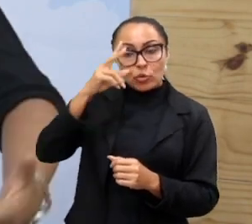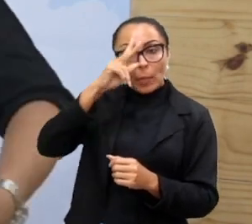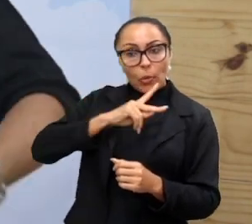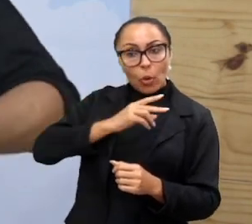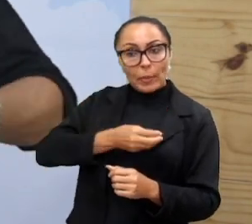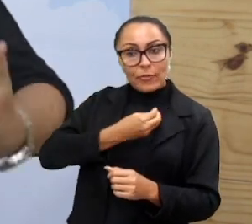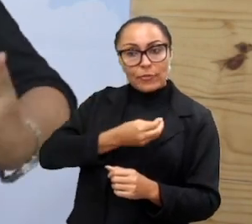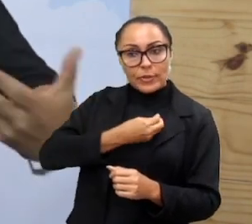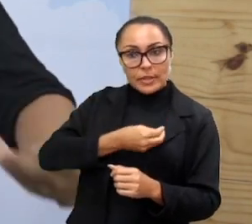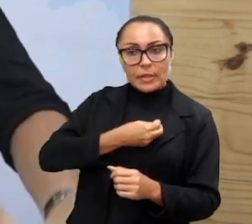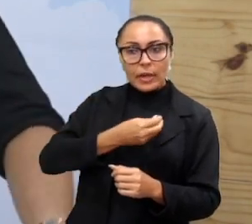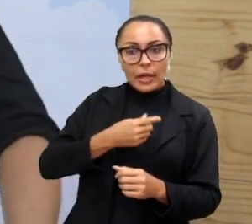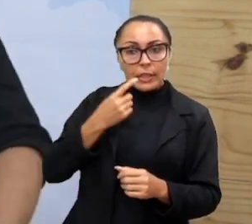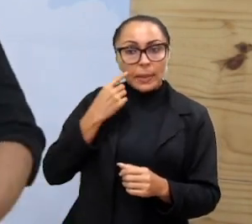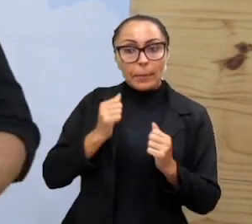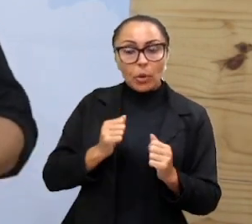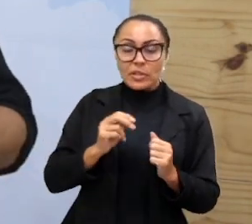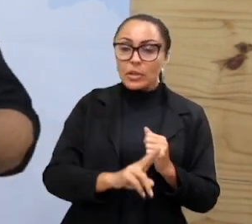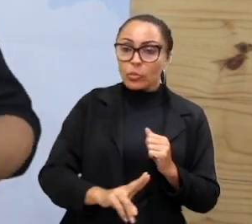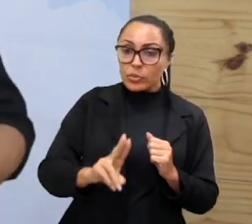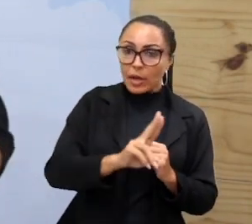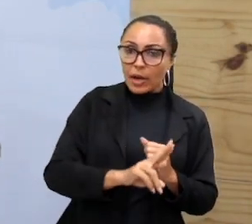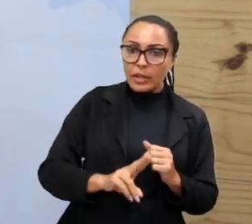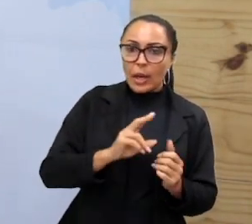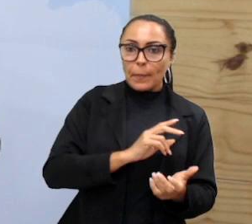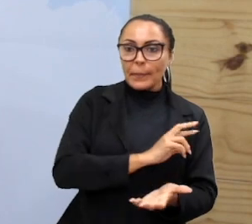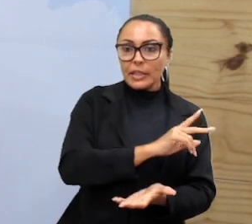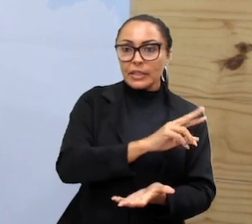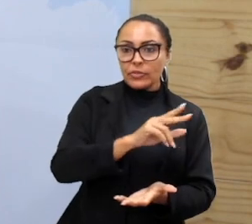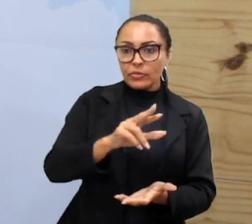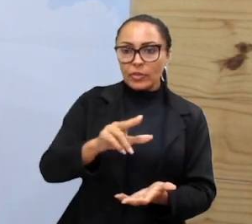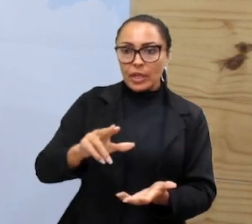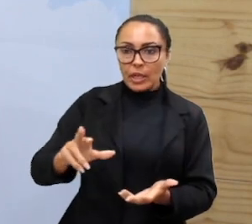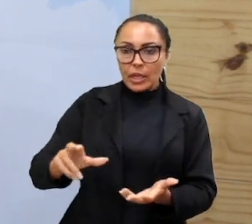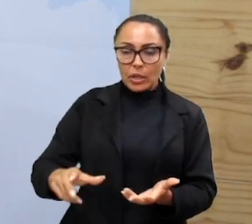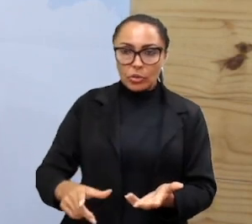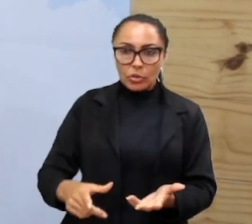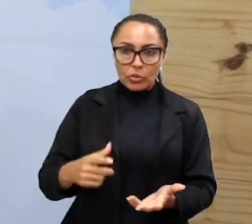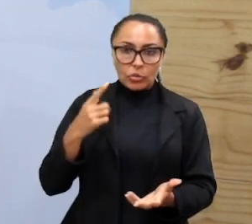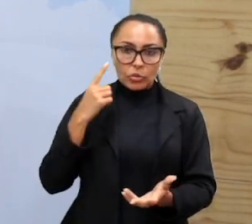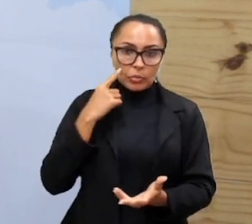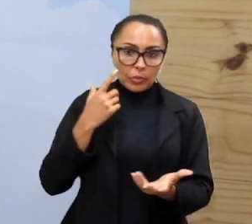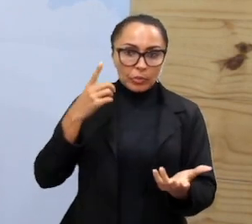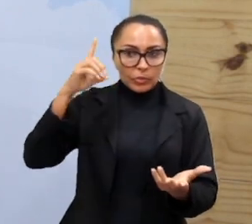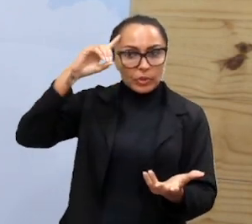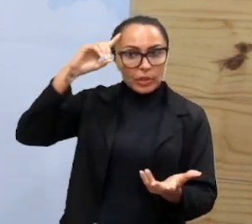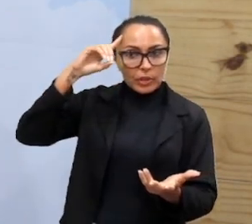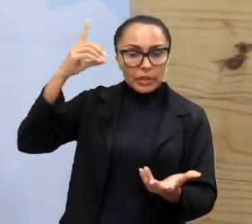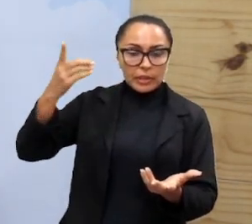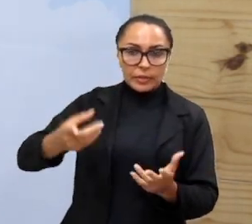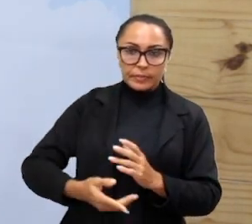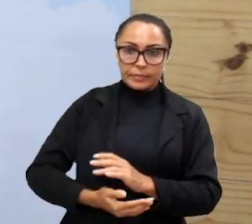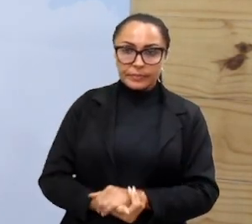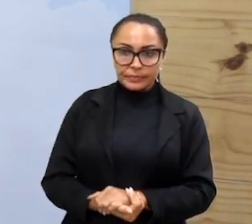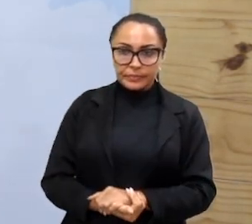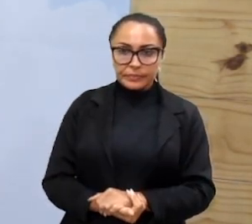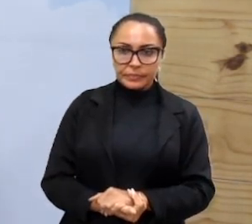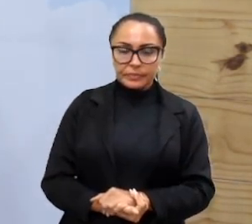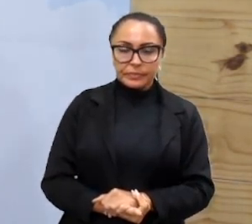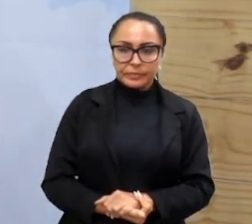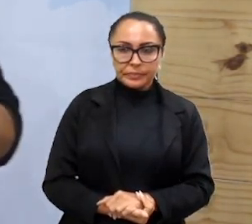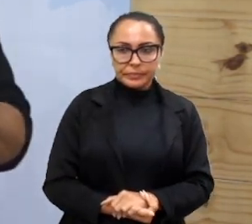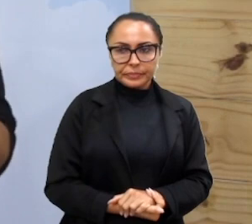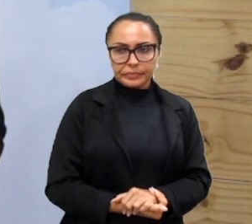instrumento que pode ser utilizado para diversas situações do cotidiano. Então,